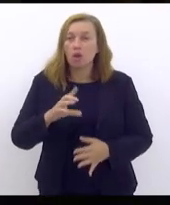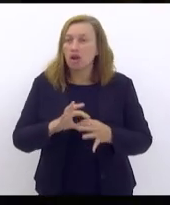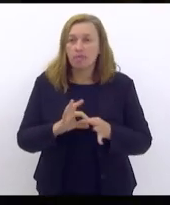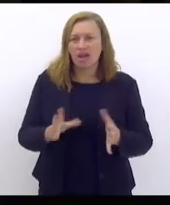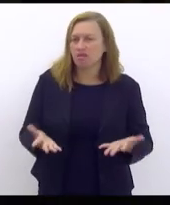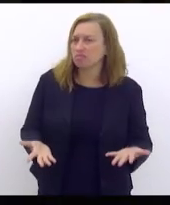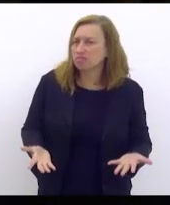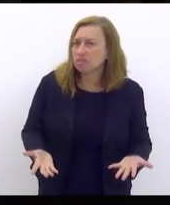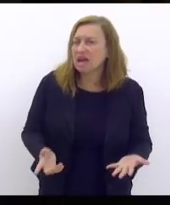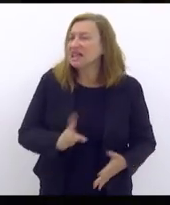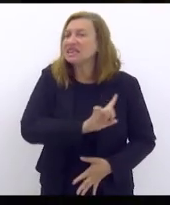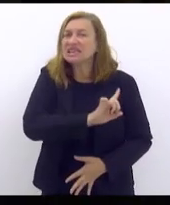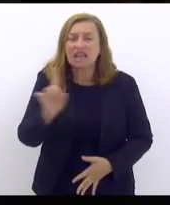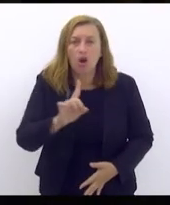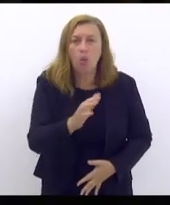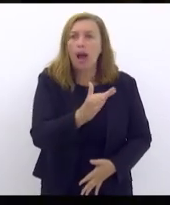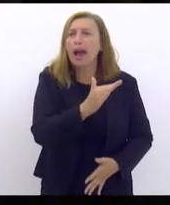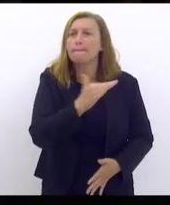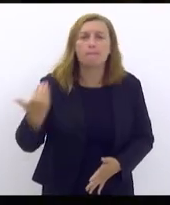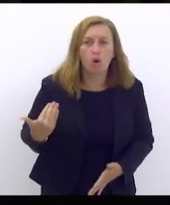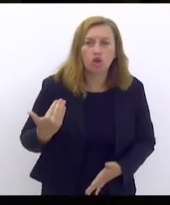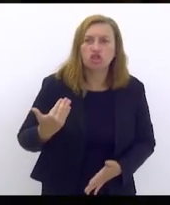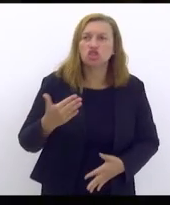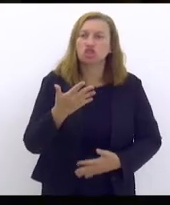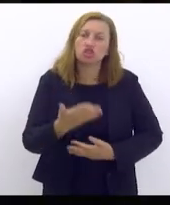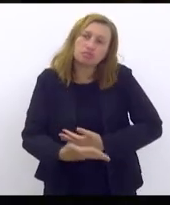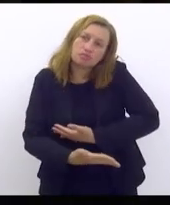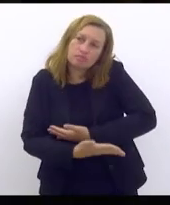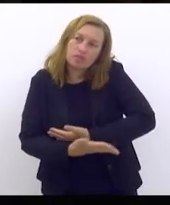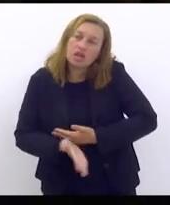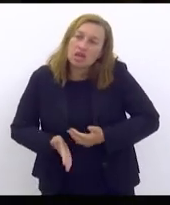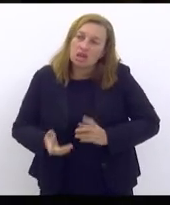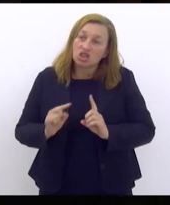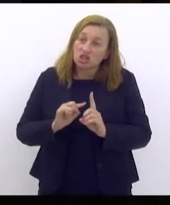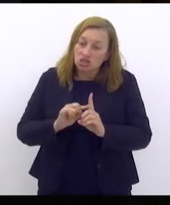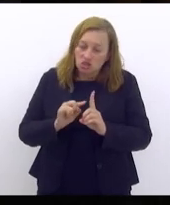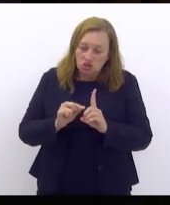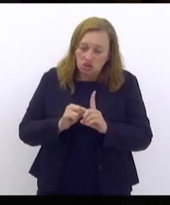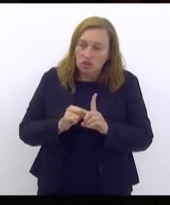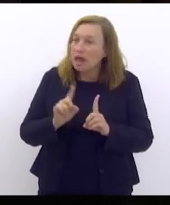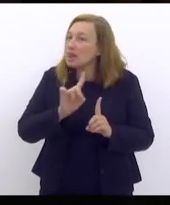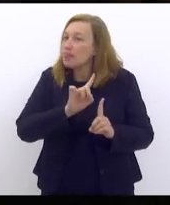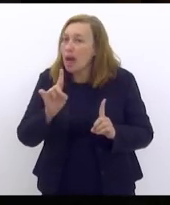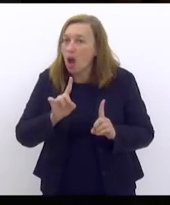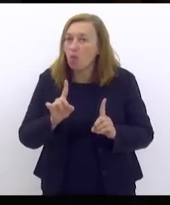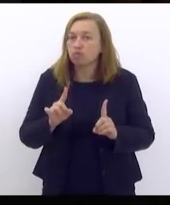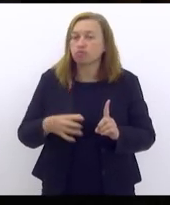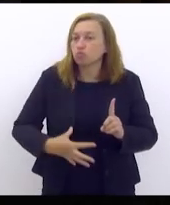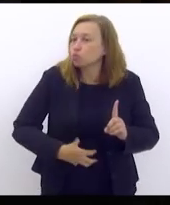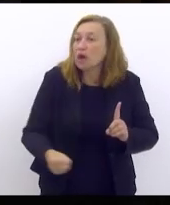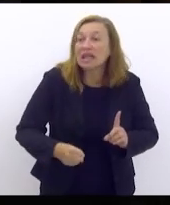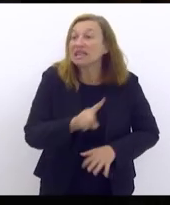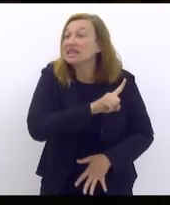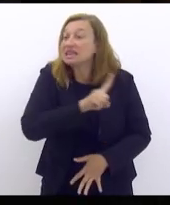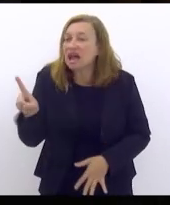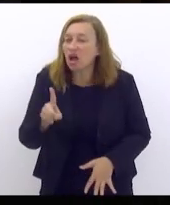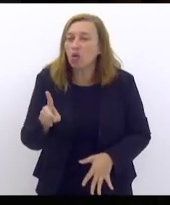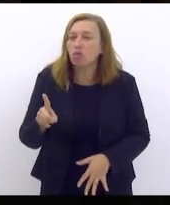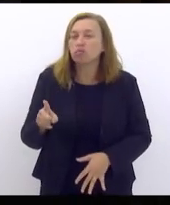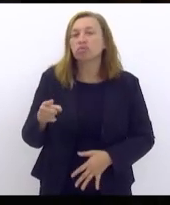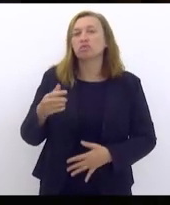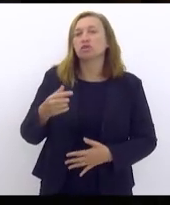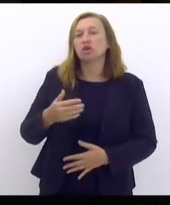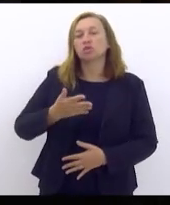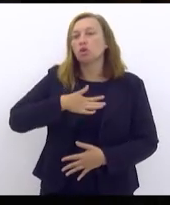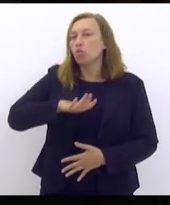Não ao assassinato de crianças nos ventres das mães. Fica aqui o meu repúdio ao